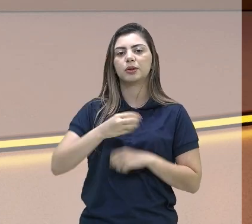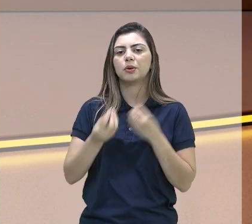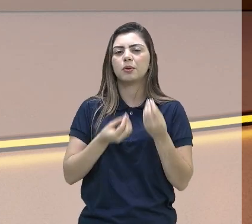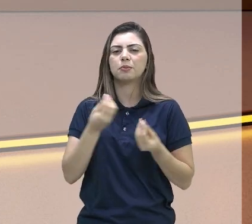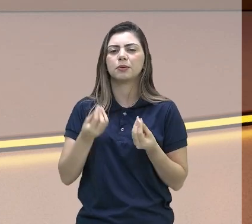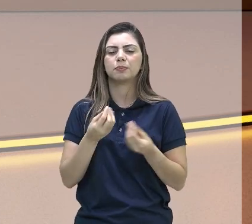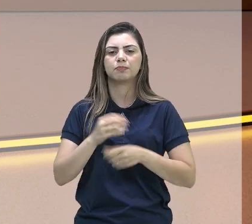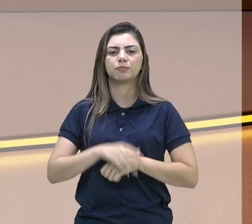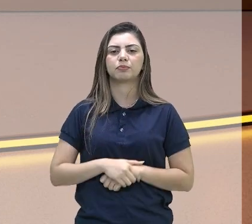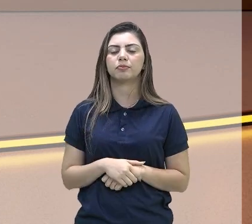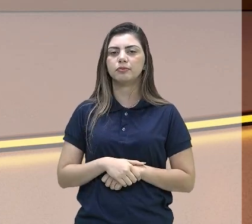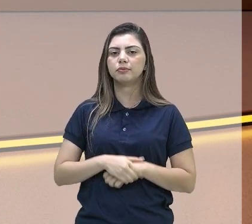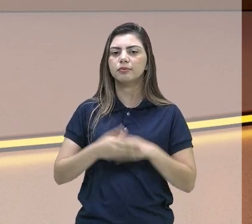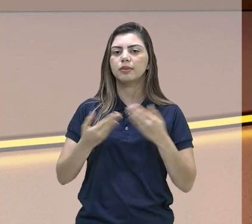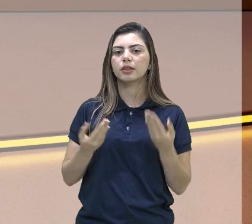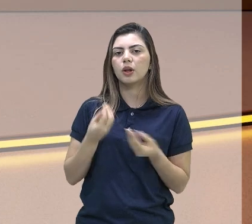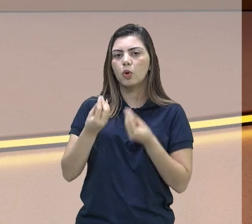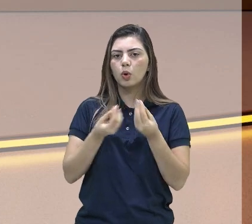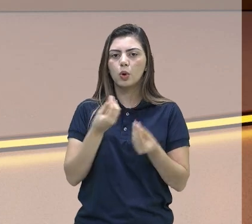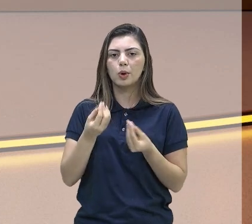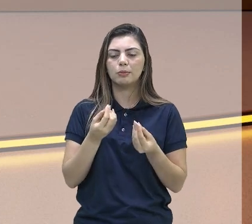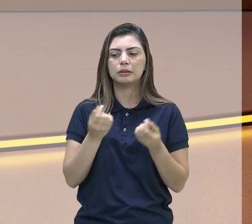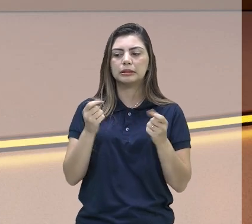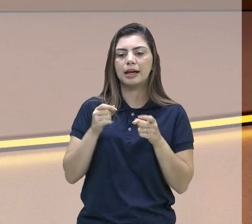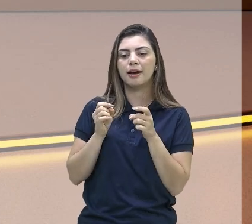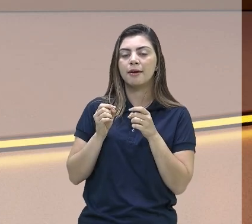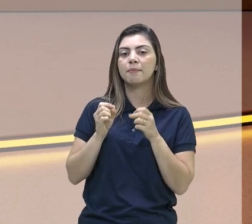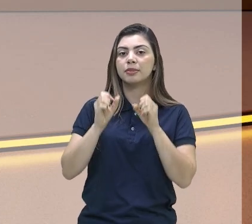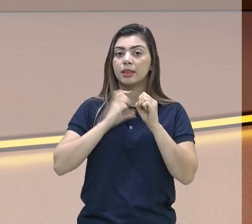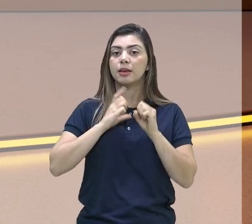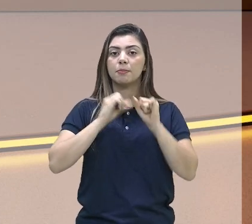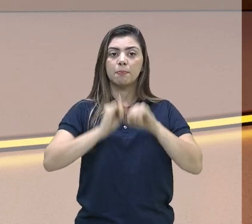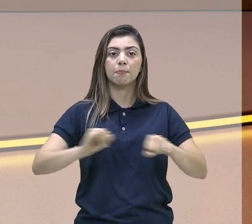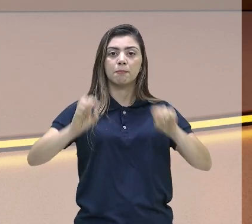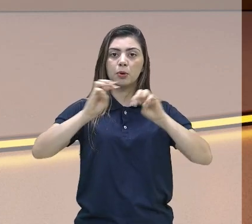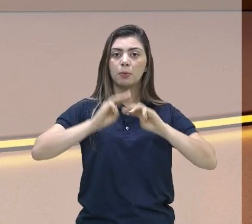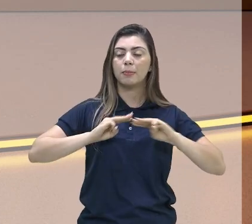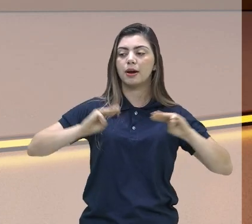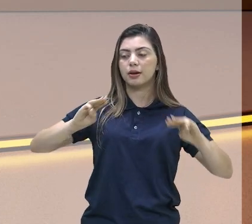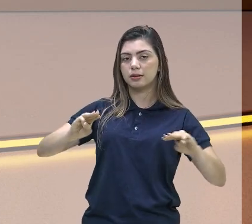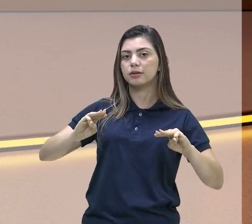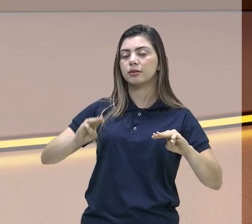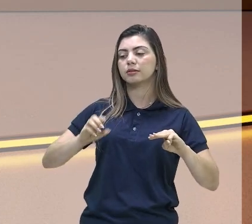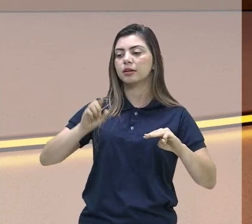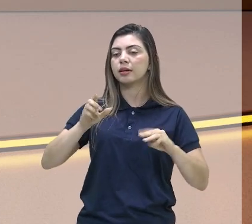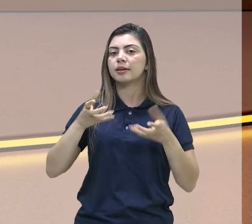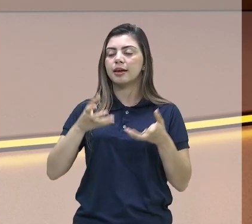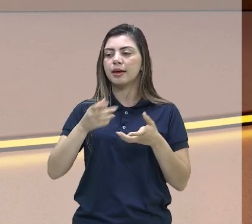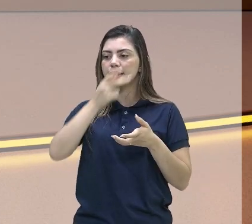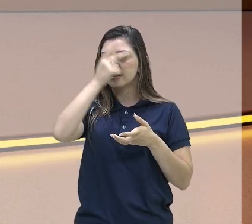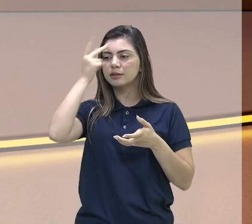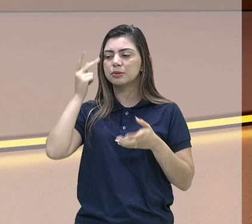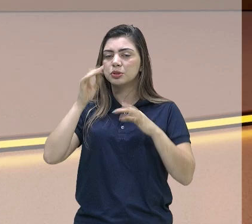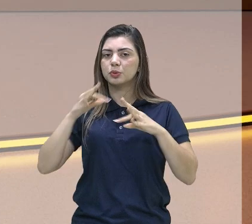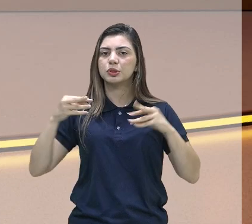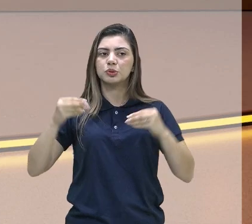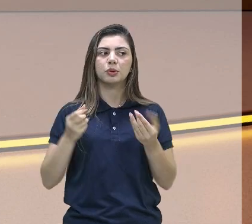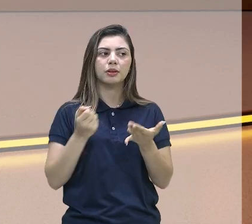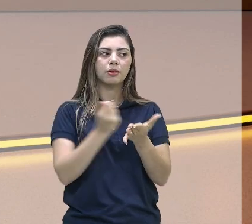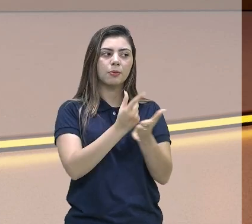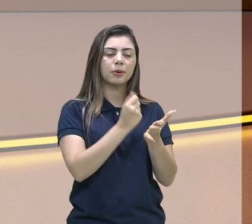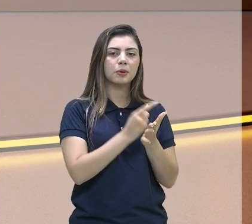padroniza, ela homogeneiza, transforma num produto que possa ser consumido